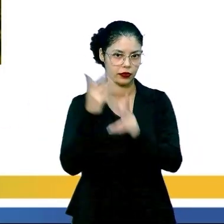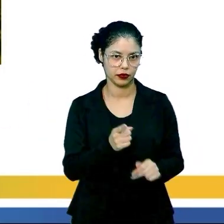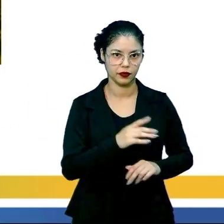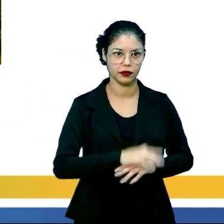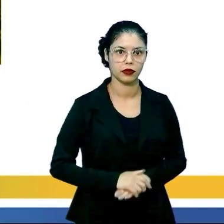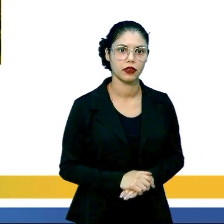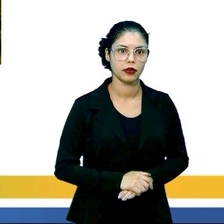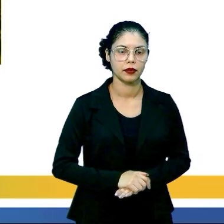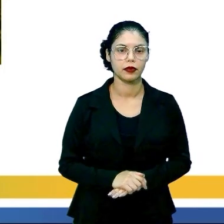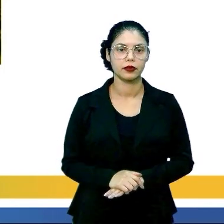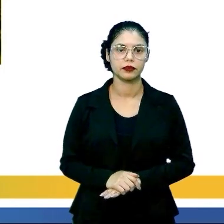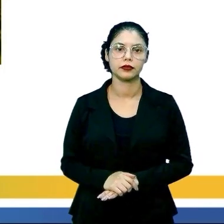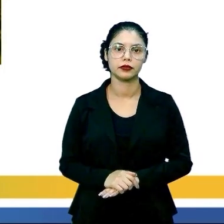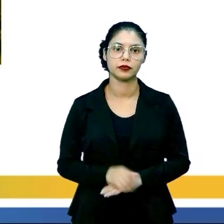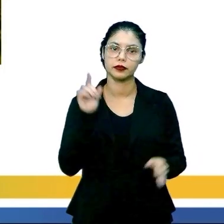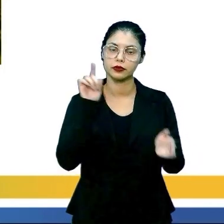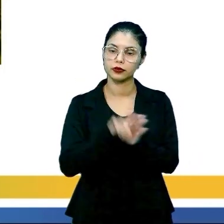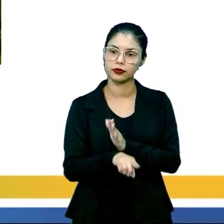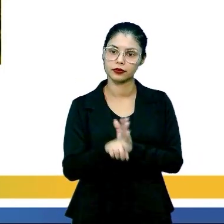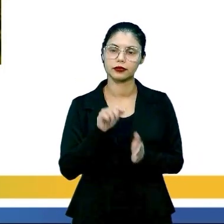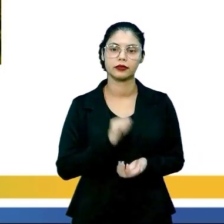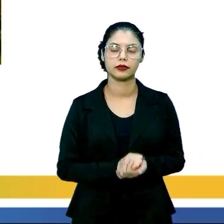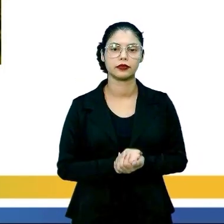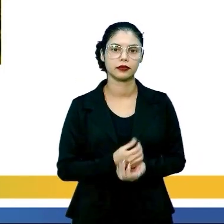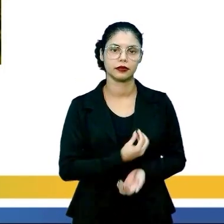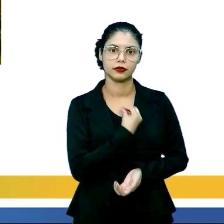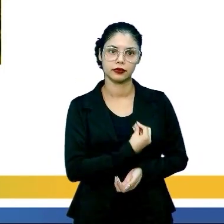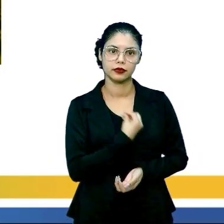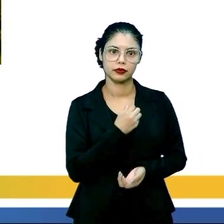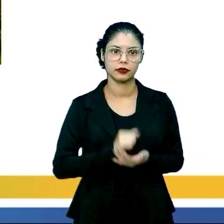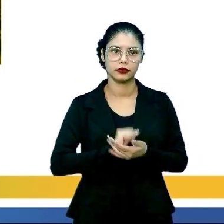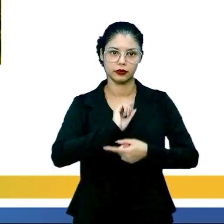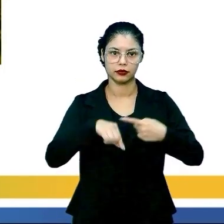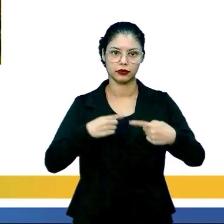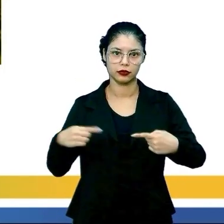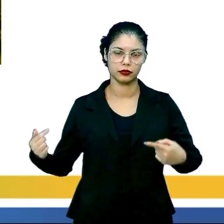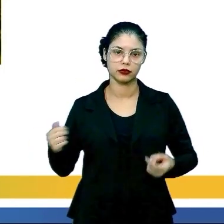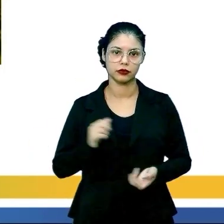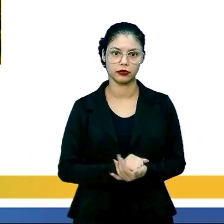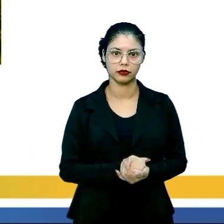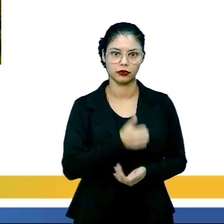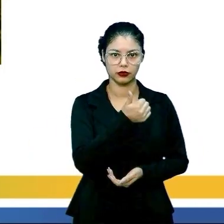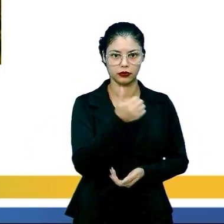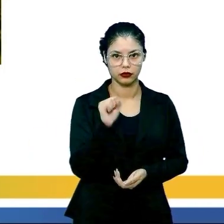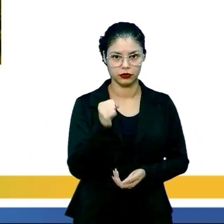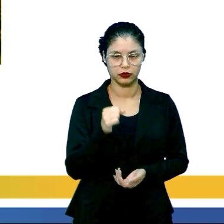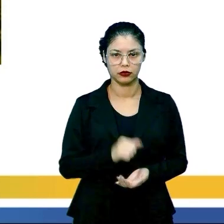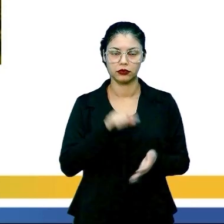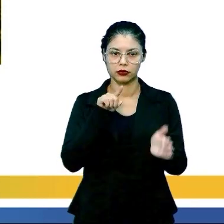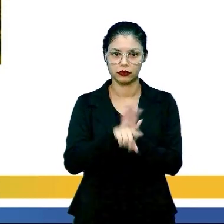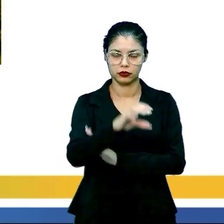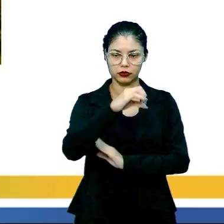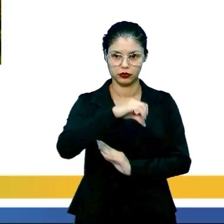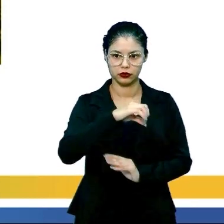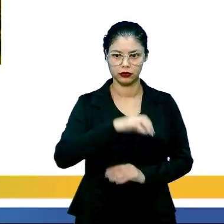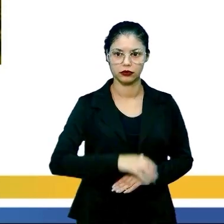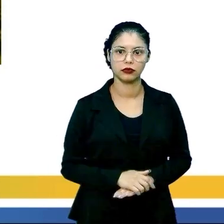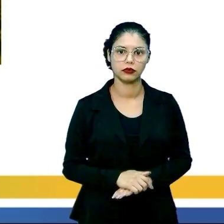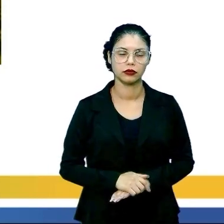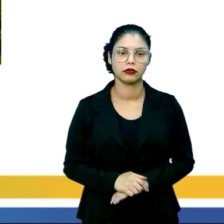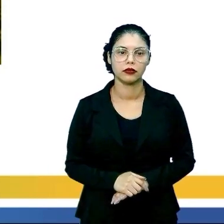relembramos. Temos aqui uma questão que está presente no nosso livro, na página 18, é a questão